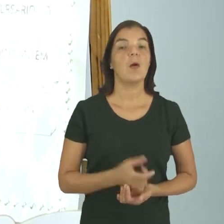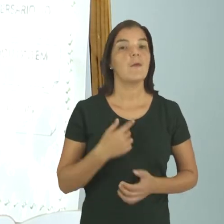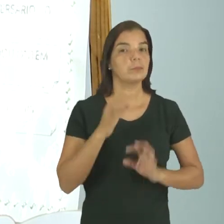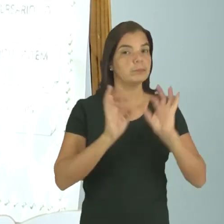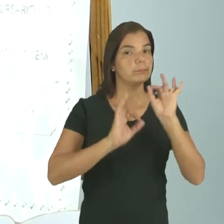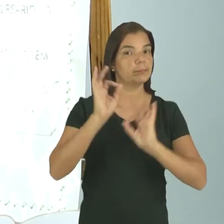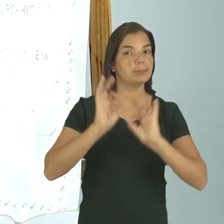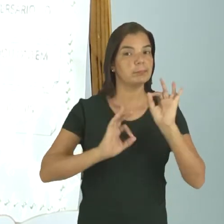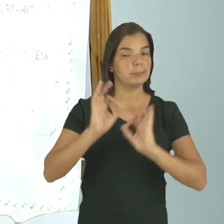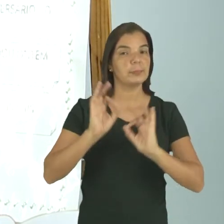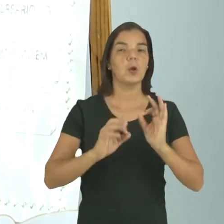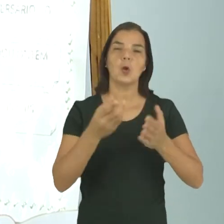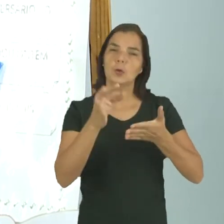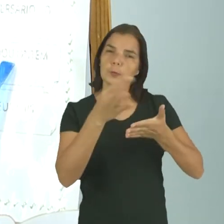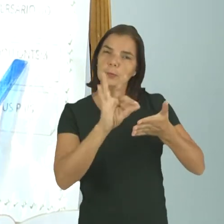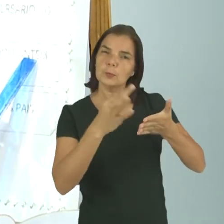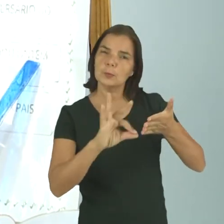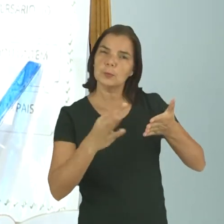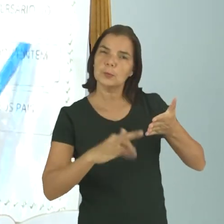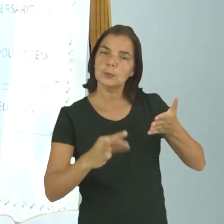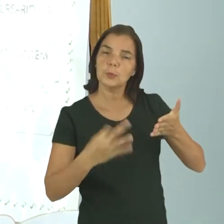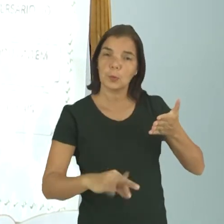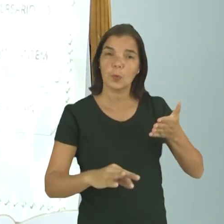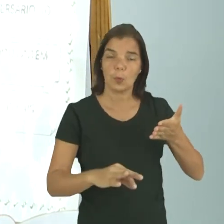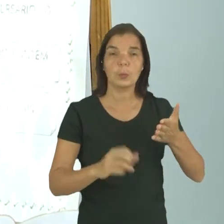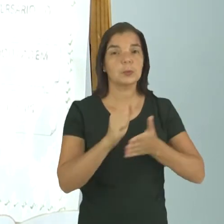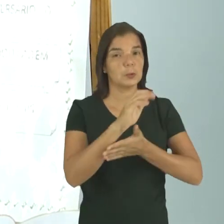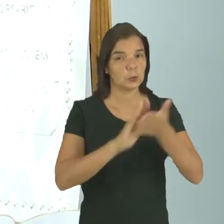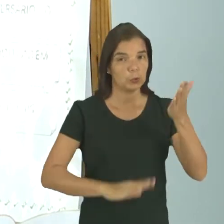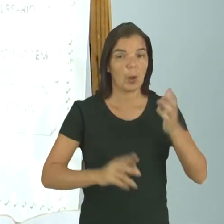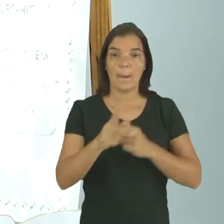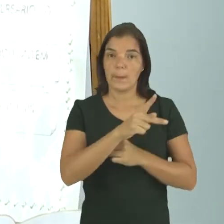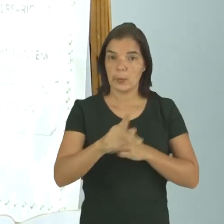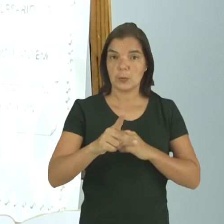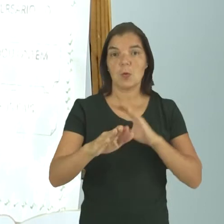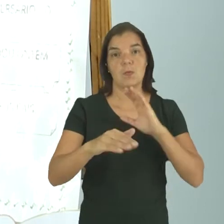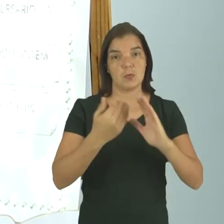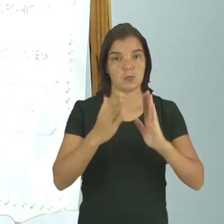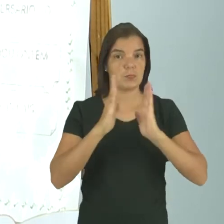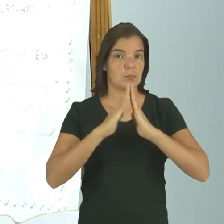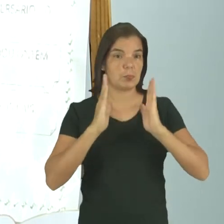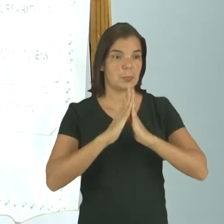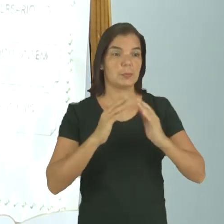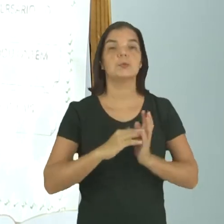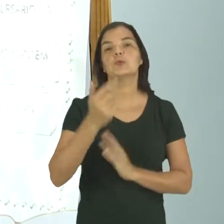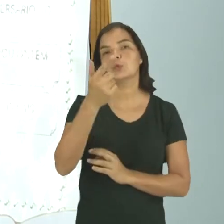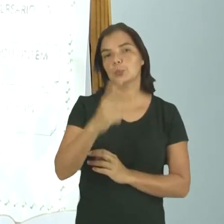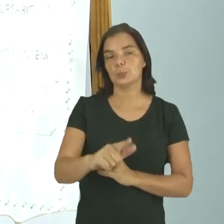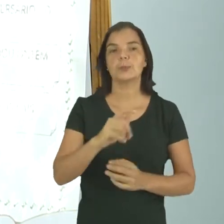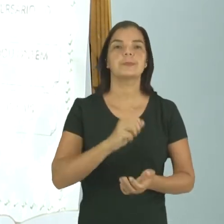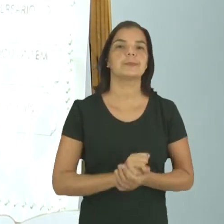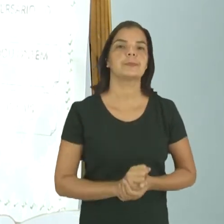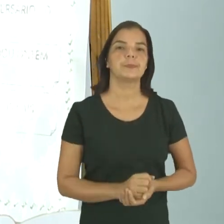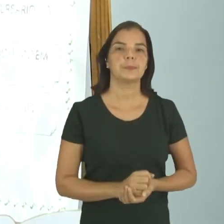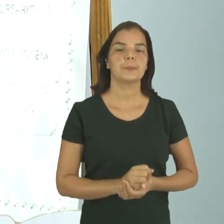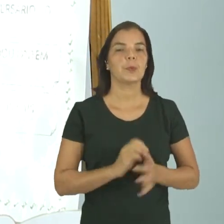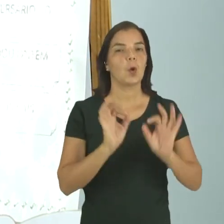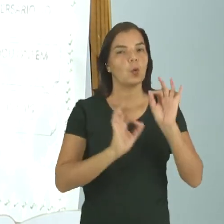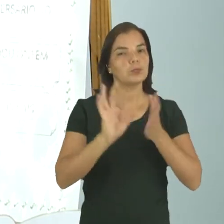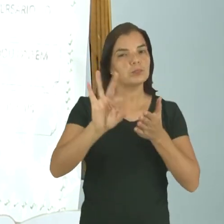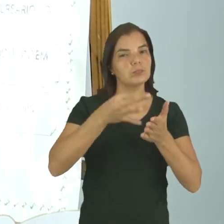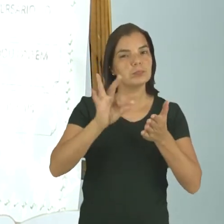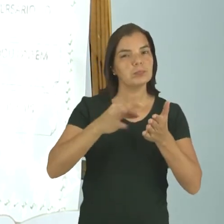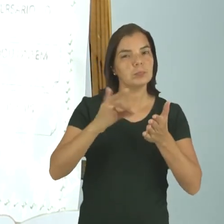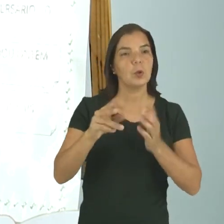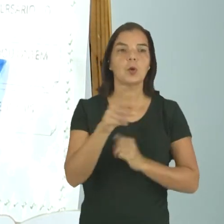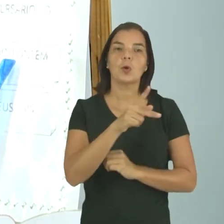Corrigimos a lição que a professora mandou ontem para casa. Novamente. Corrigimos a